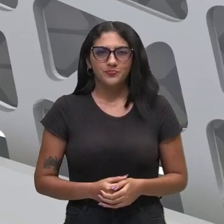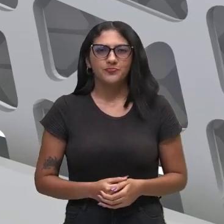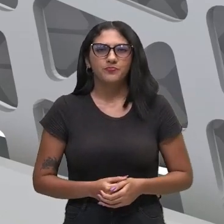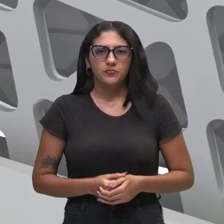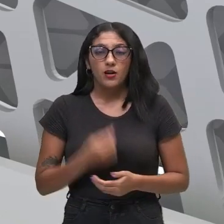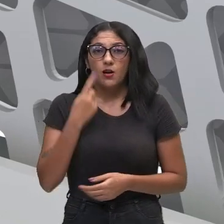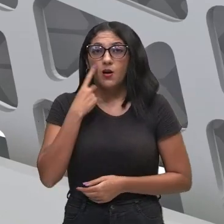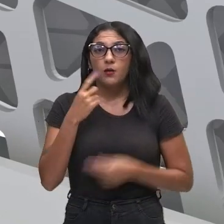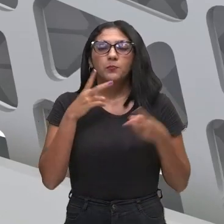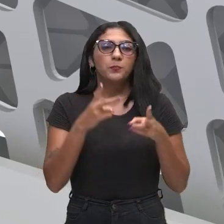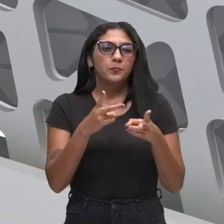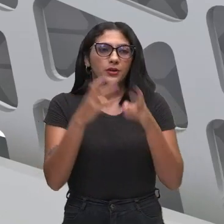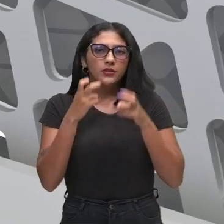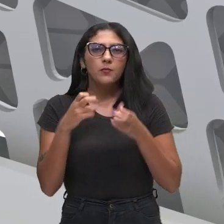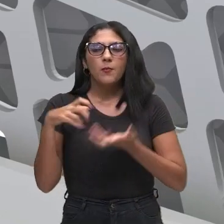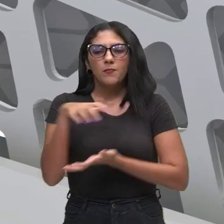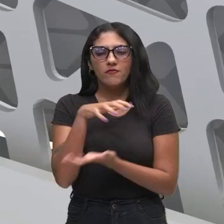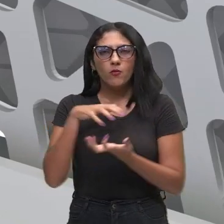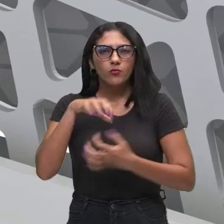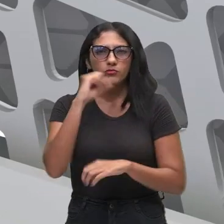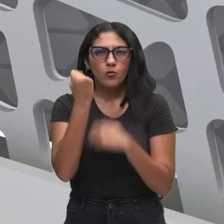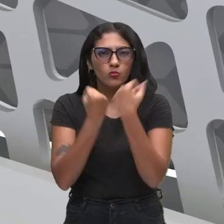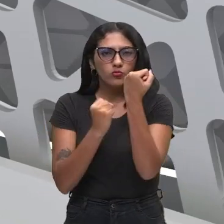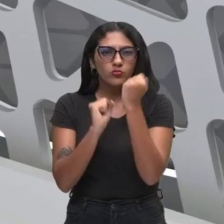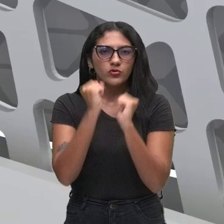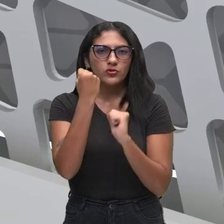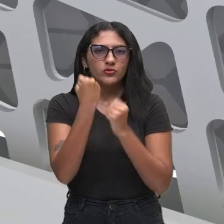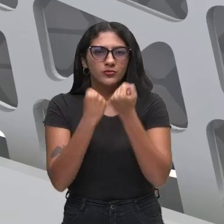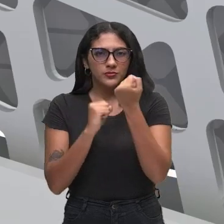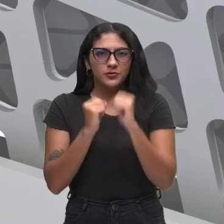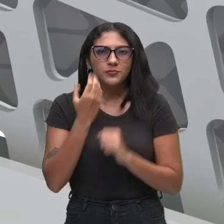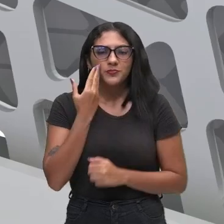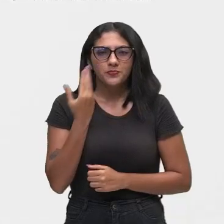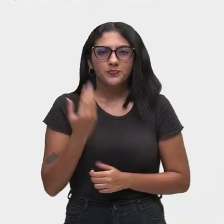na Revolução Industrial, vejam,